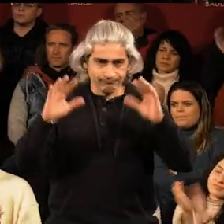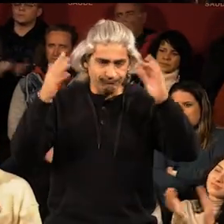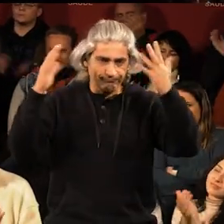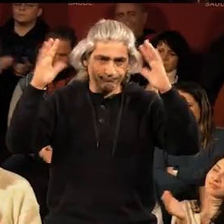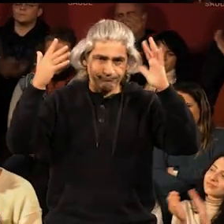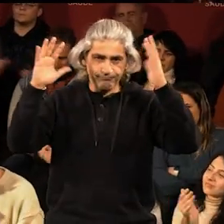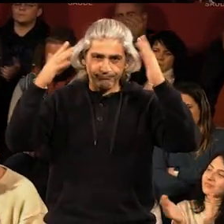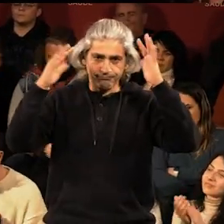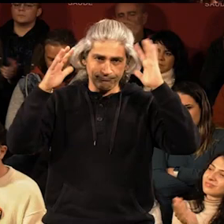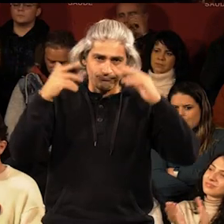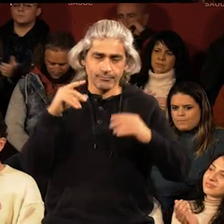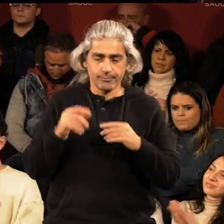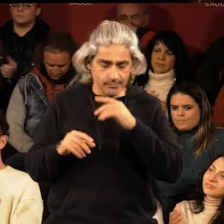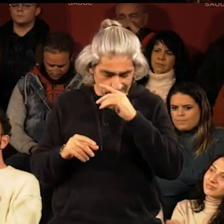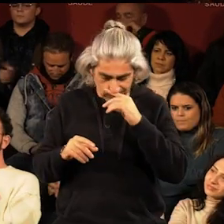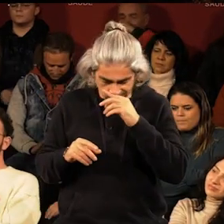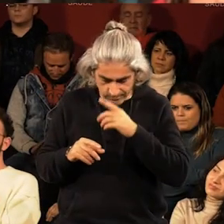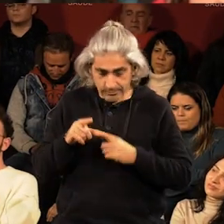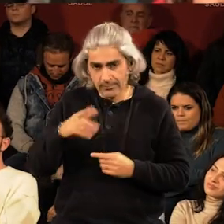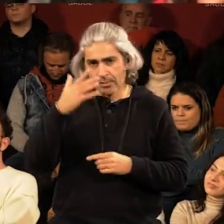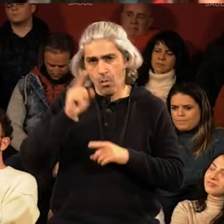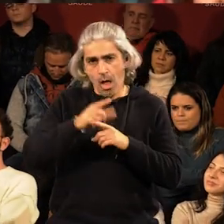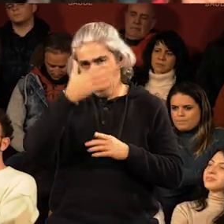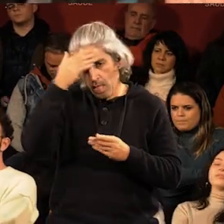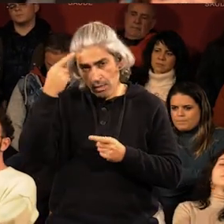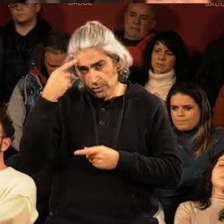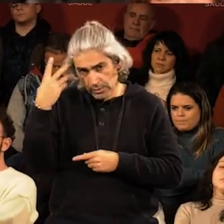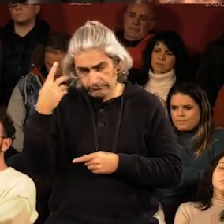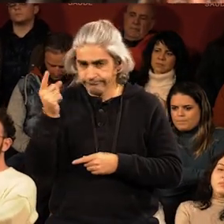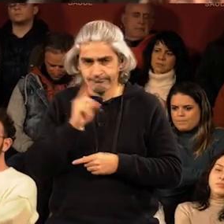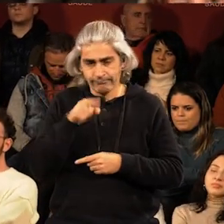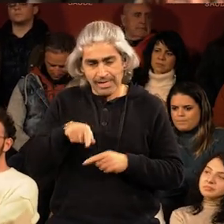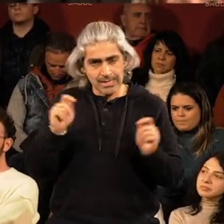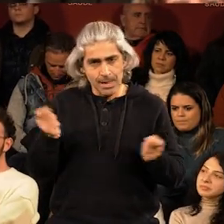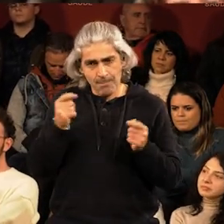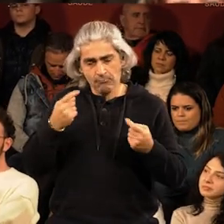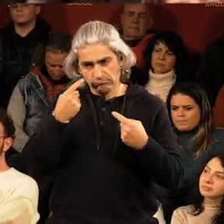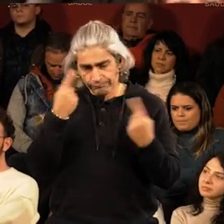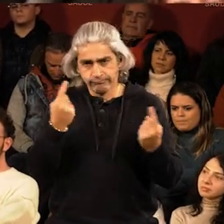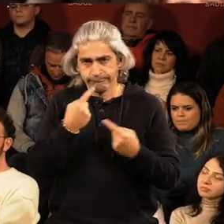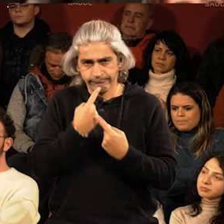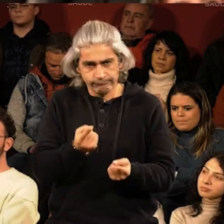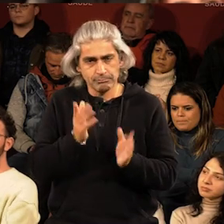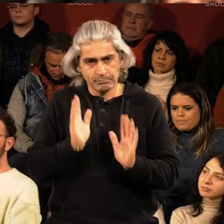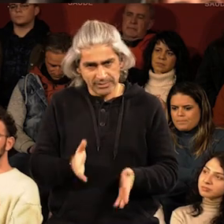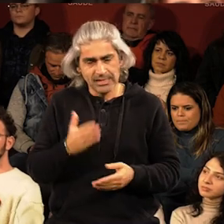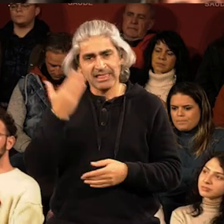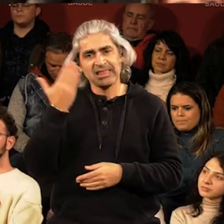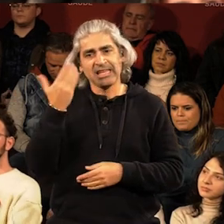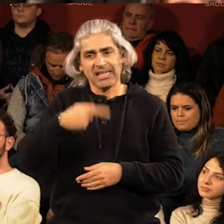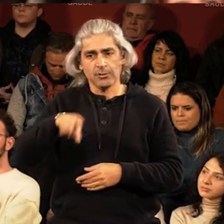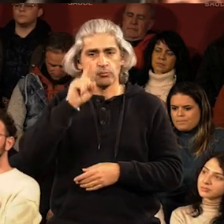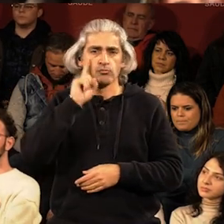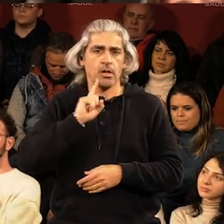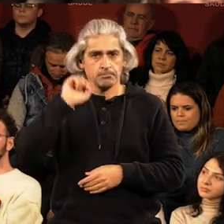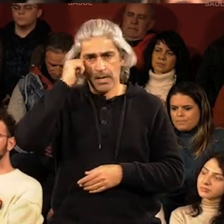camaradas contra contra o esquecimento nesta campanha não Deixaremos de afirmar que estão em causa o direito os direitos